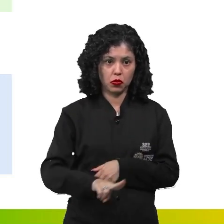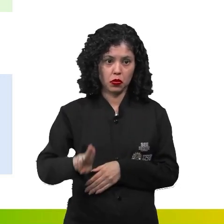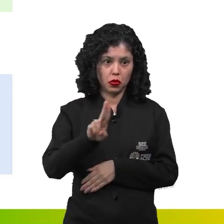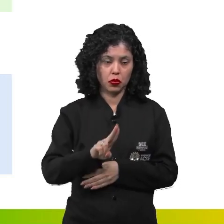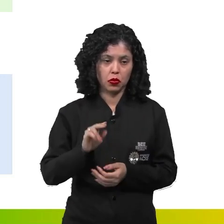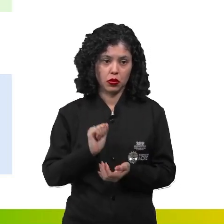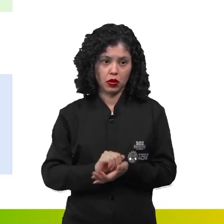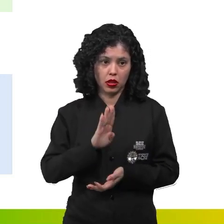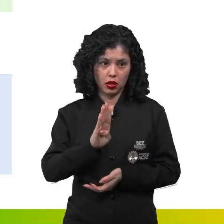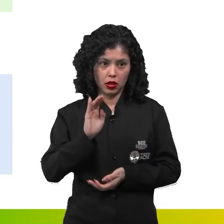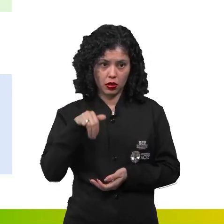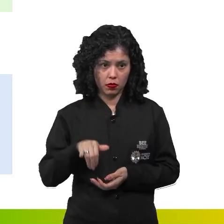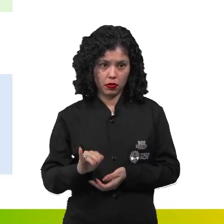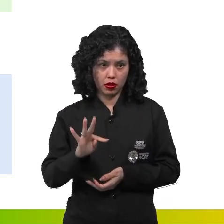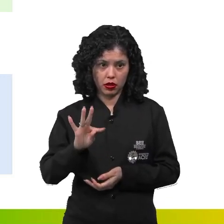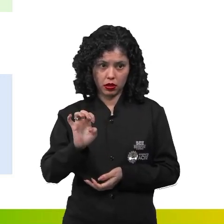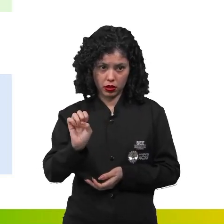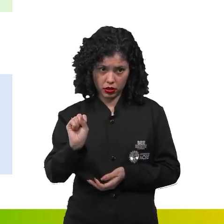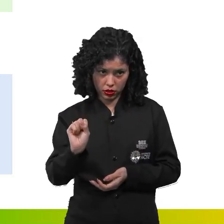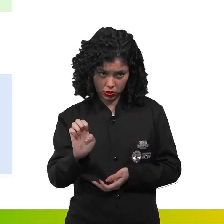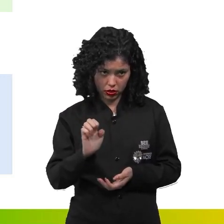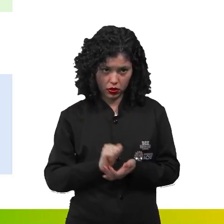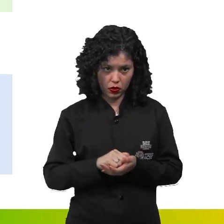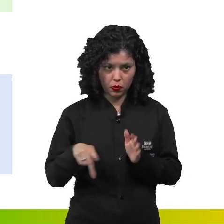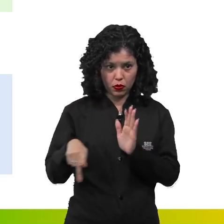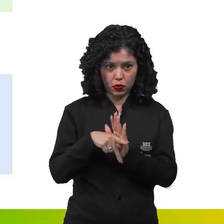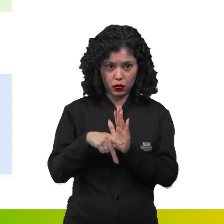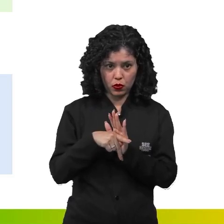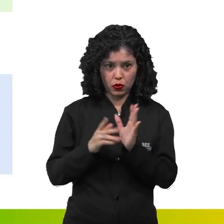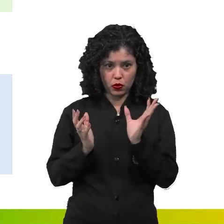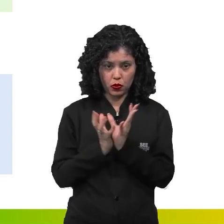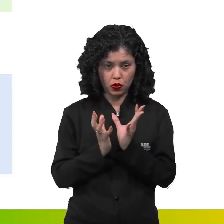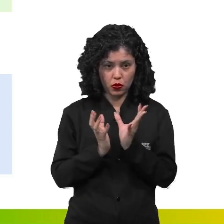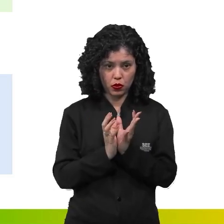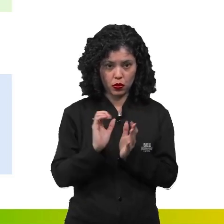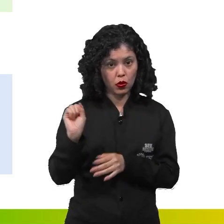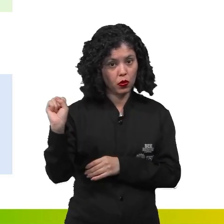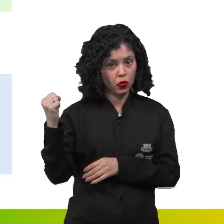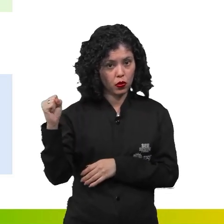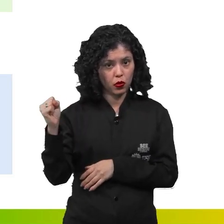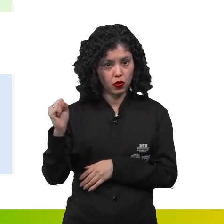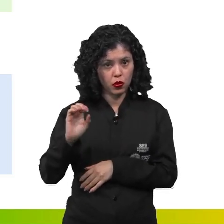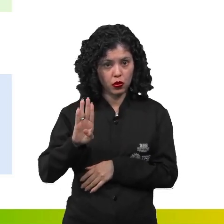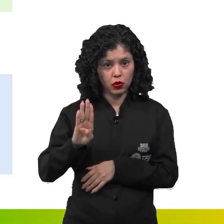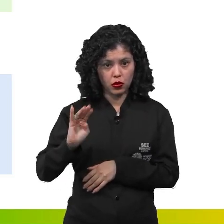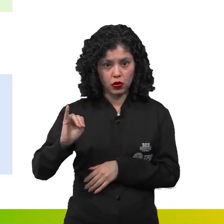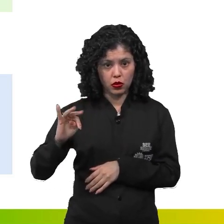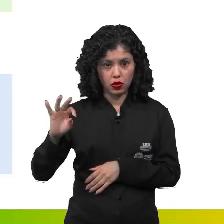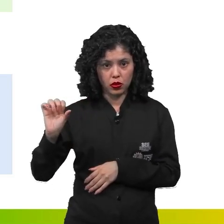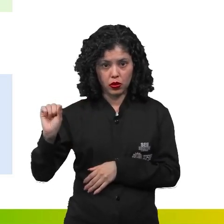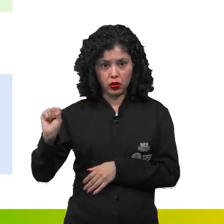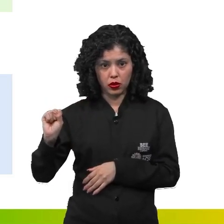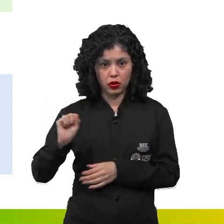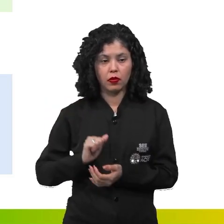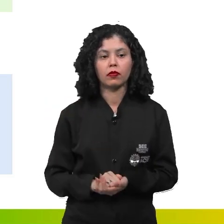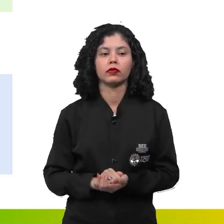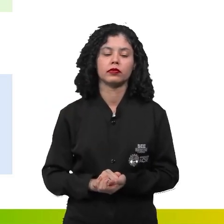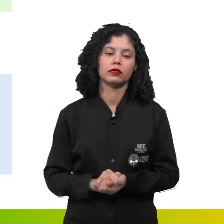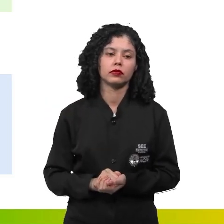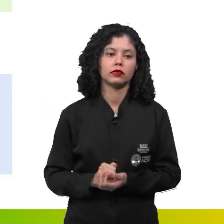utilizados bytes, que por sua vez equivalem ao agrupamento de 8 bits. E